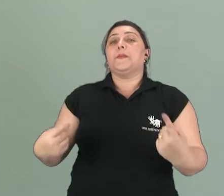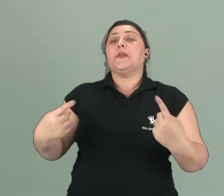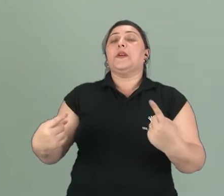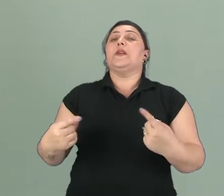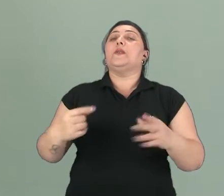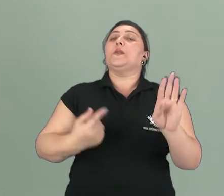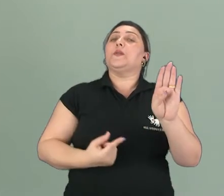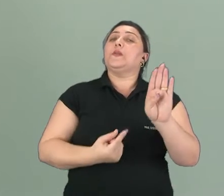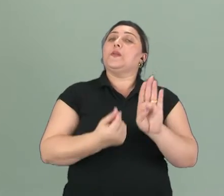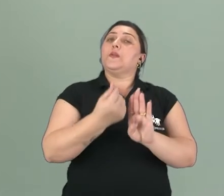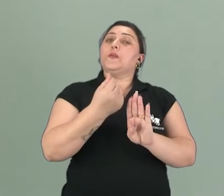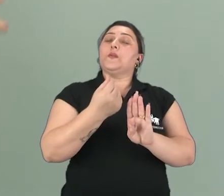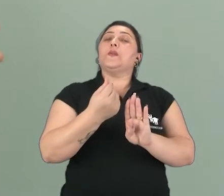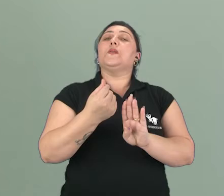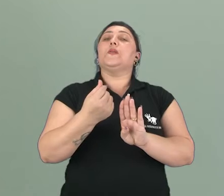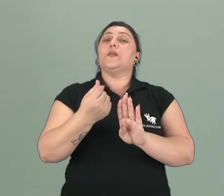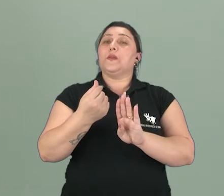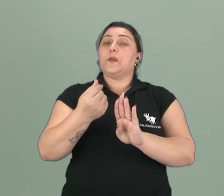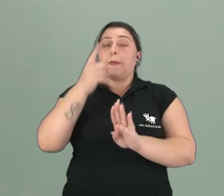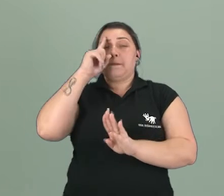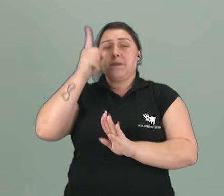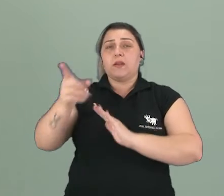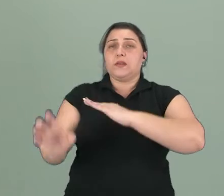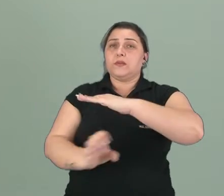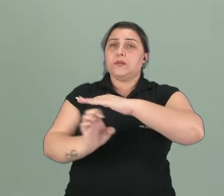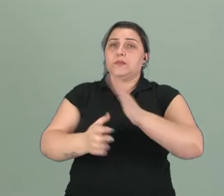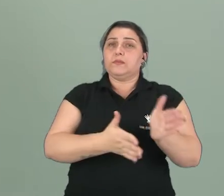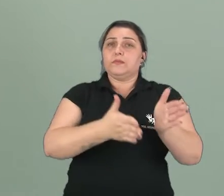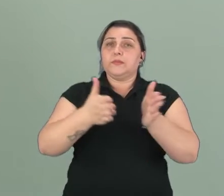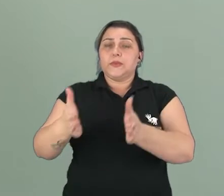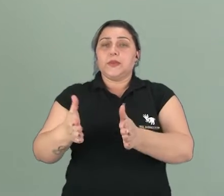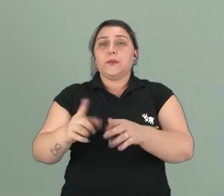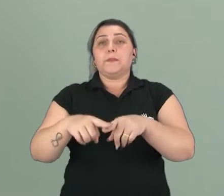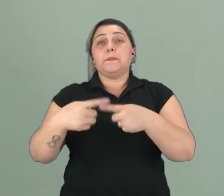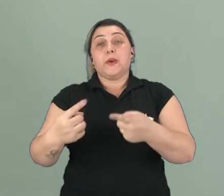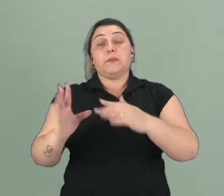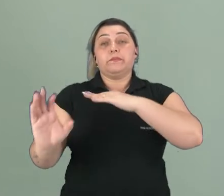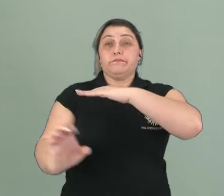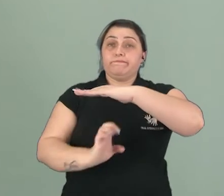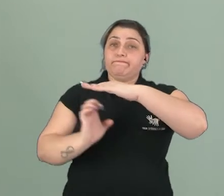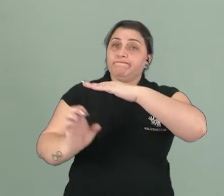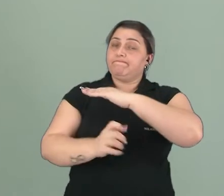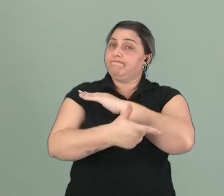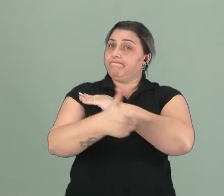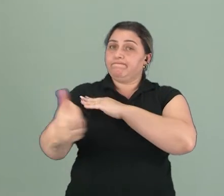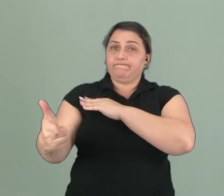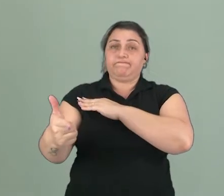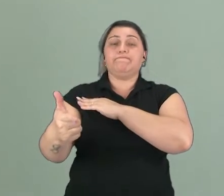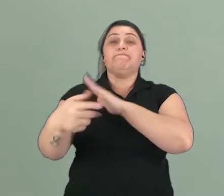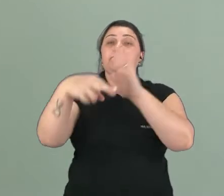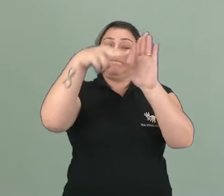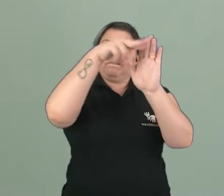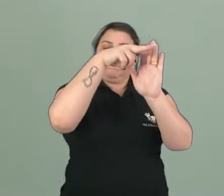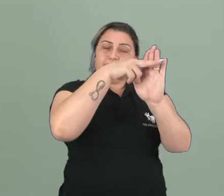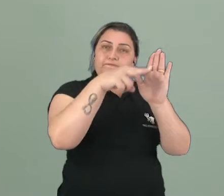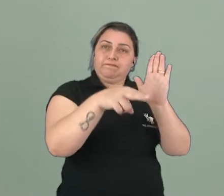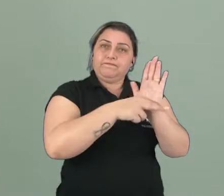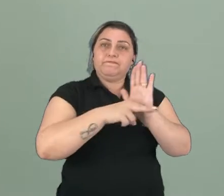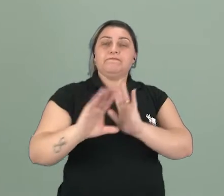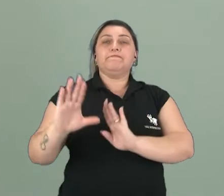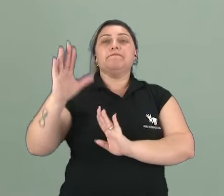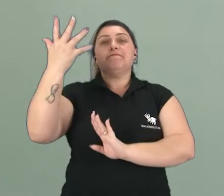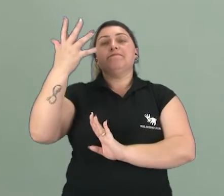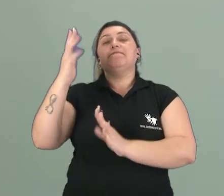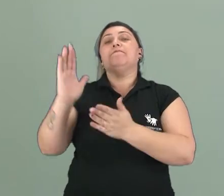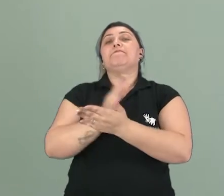os burgueses, eles dominavam o comércio nesse período. Só que por esse comércio ele não ter uma padronização, acontecia